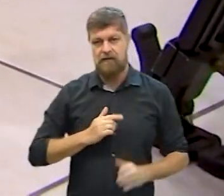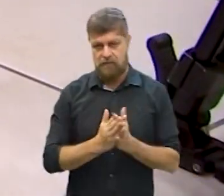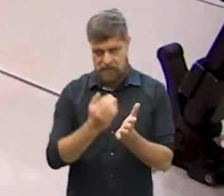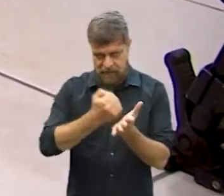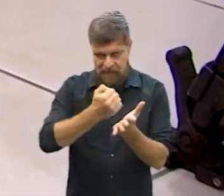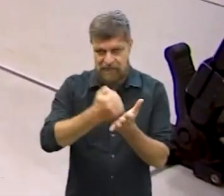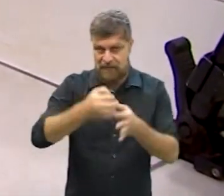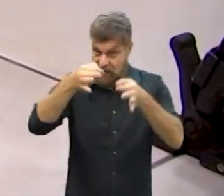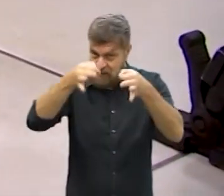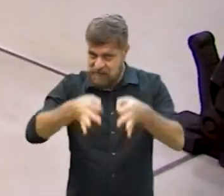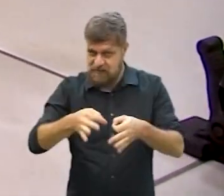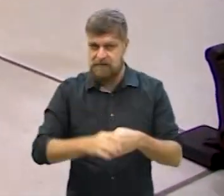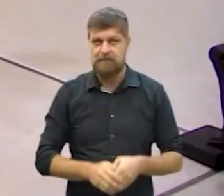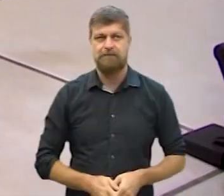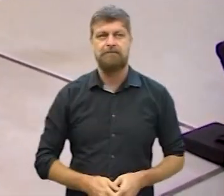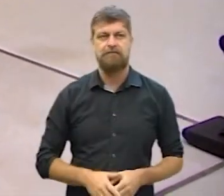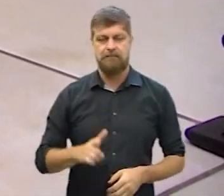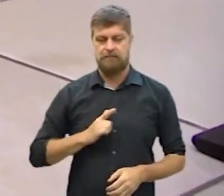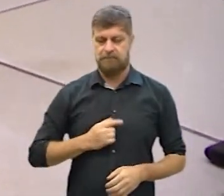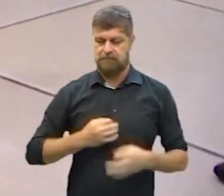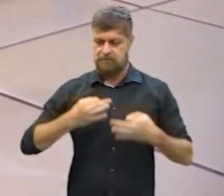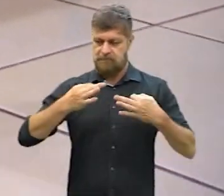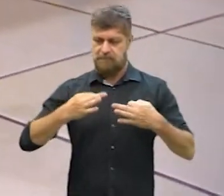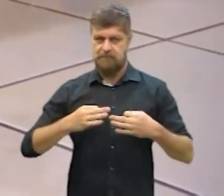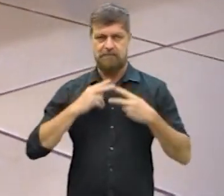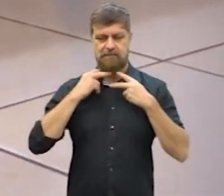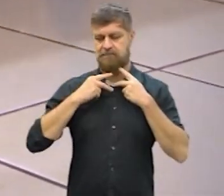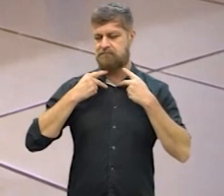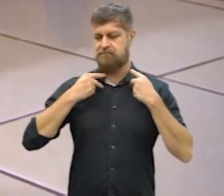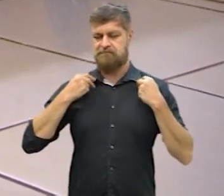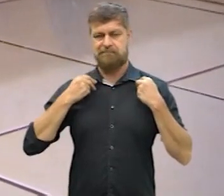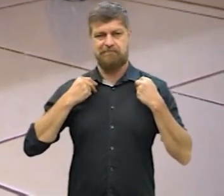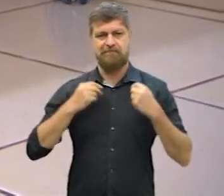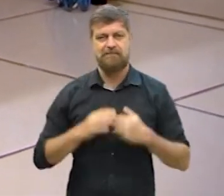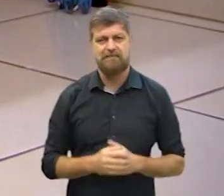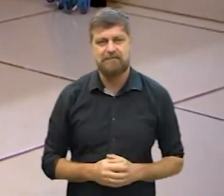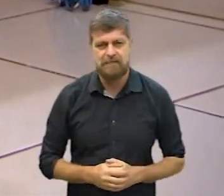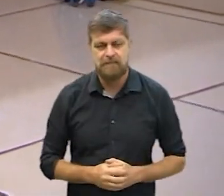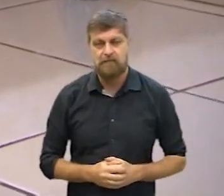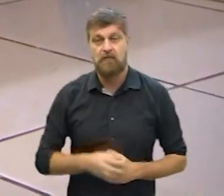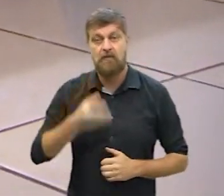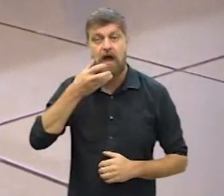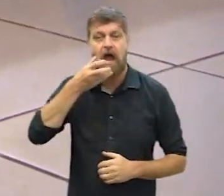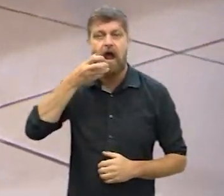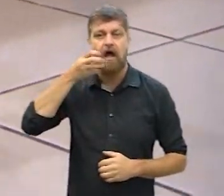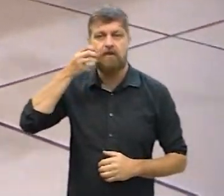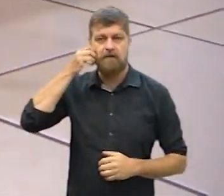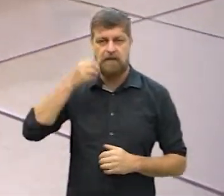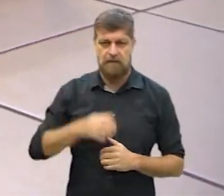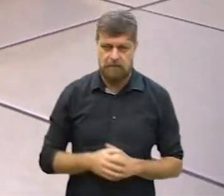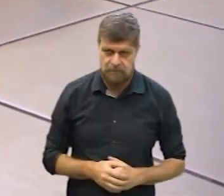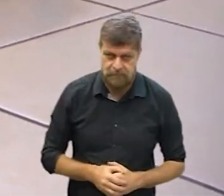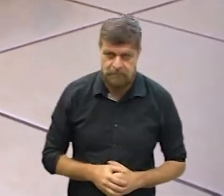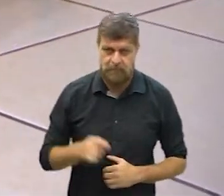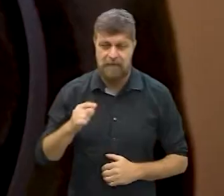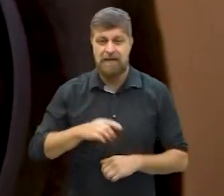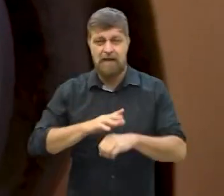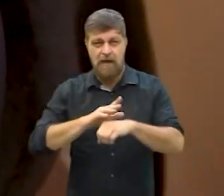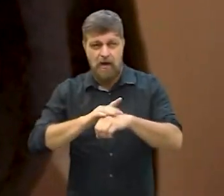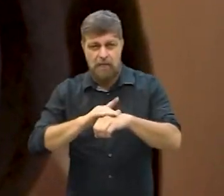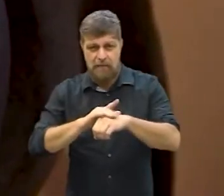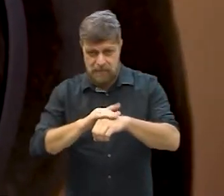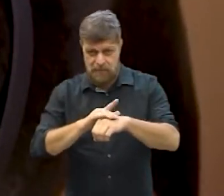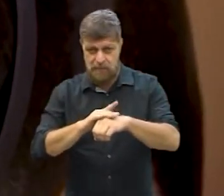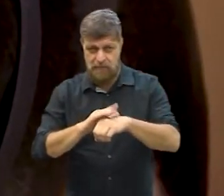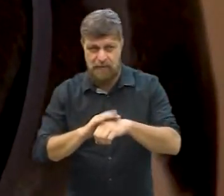carteirinha de vacinação em dia. O cãozinho todo estiloso, dá pra ver pela gravatinha, né? Foi adotado pelo Alan.